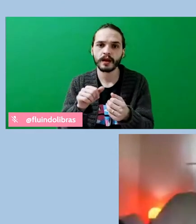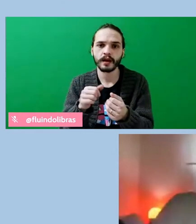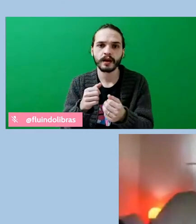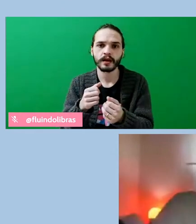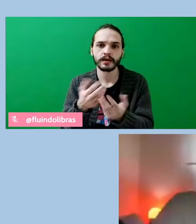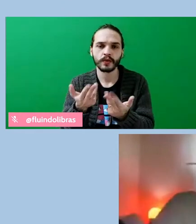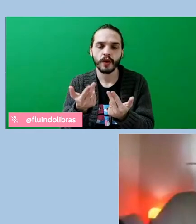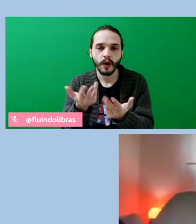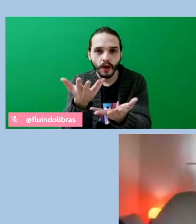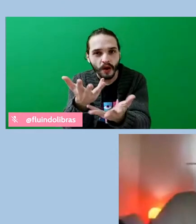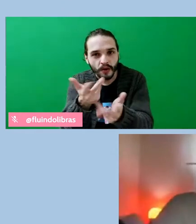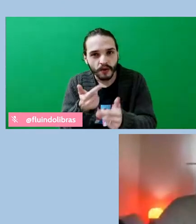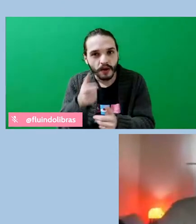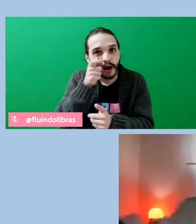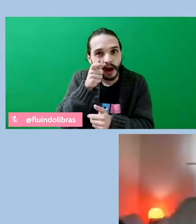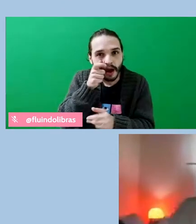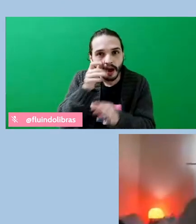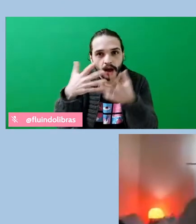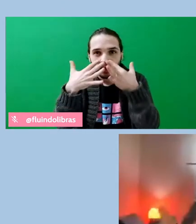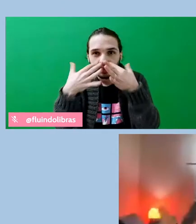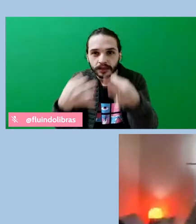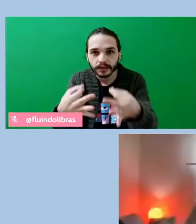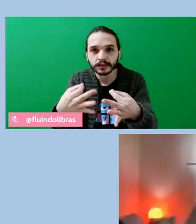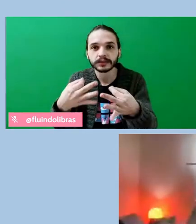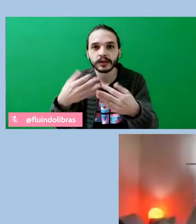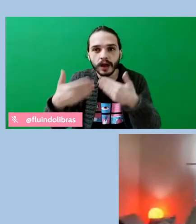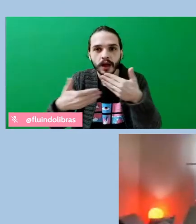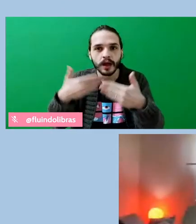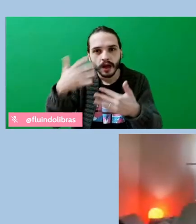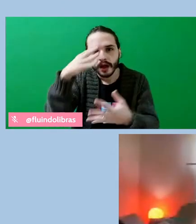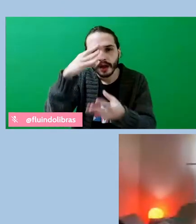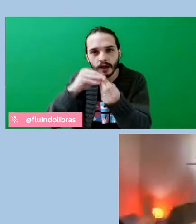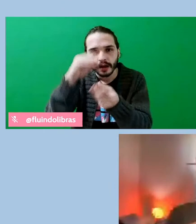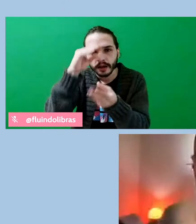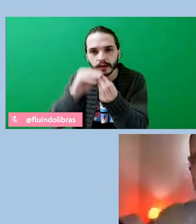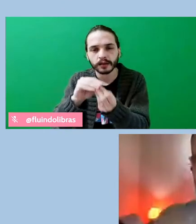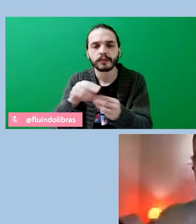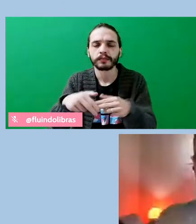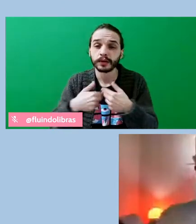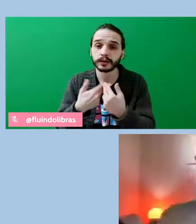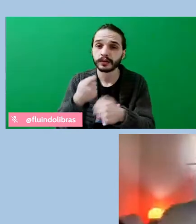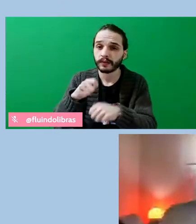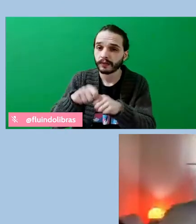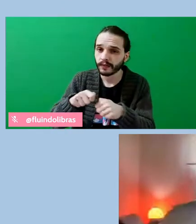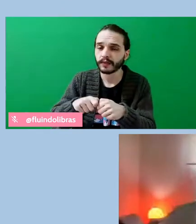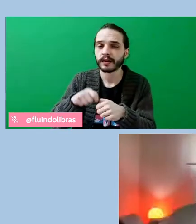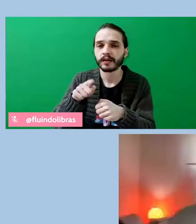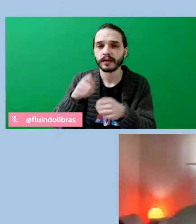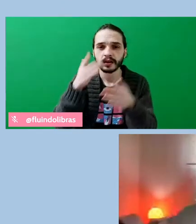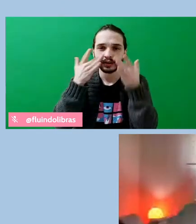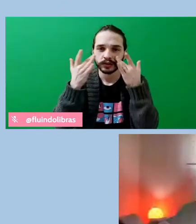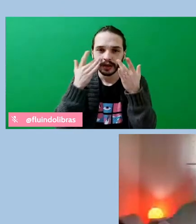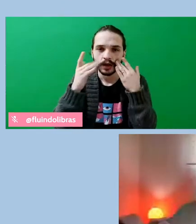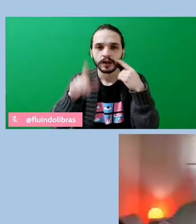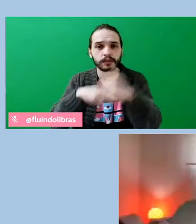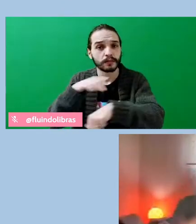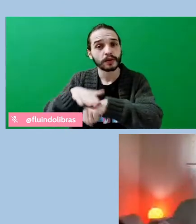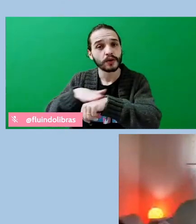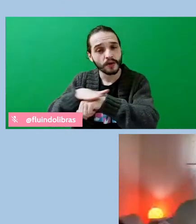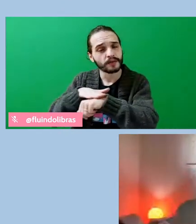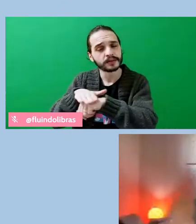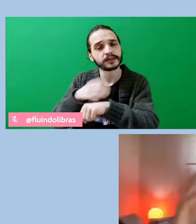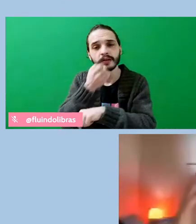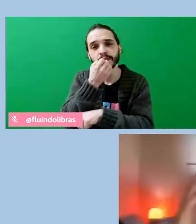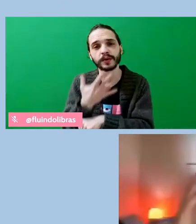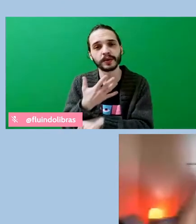ativamente o espectador a participar. E por isso que eu acho que é importante isso que a gente tem feito, sabe? De passar a peça e conversar. Porque é uma peça, na minha opinião, que dá